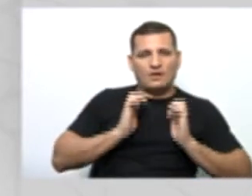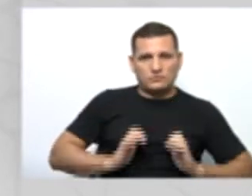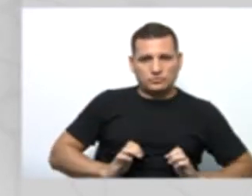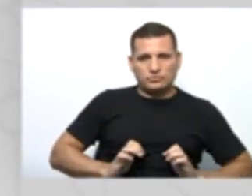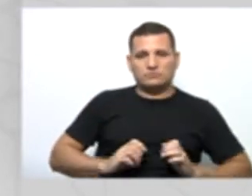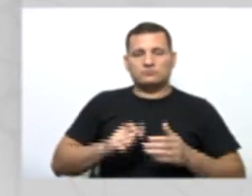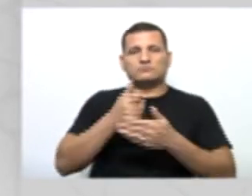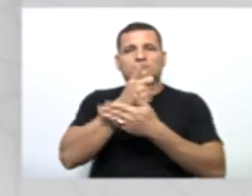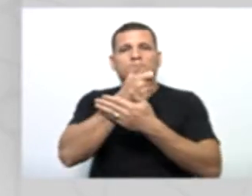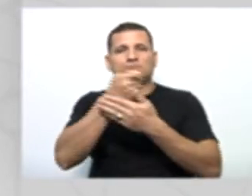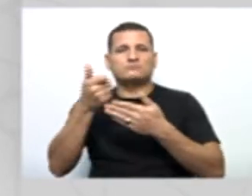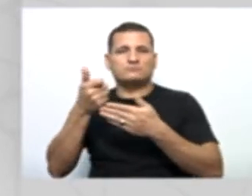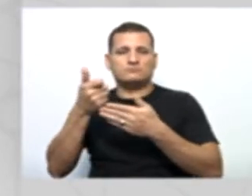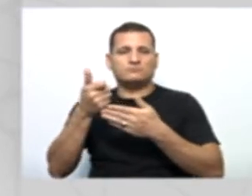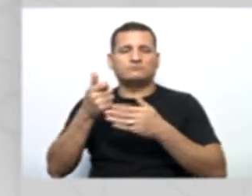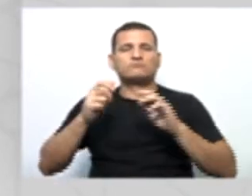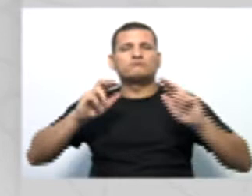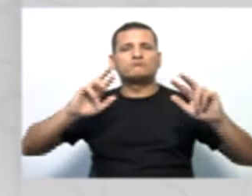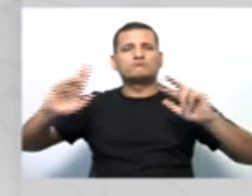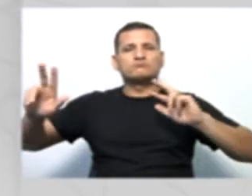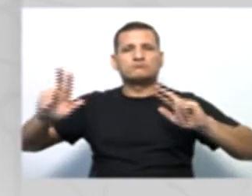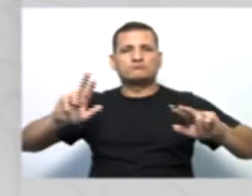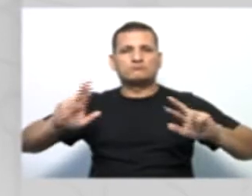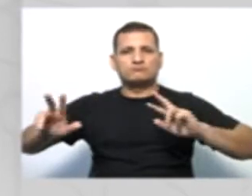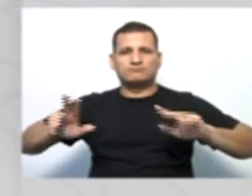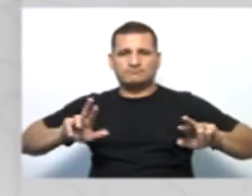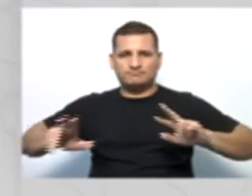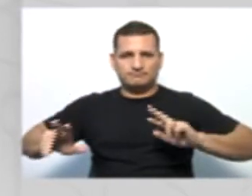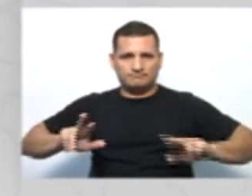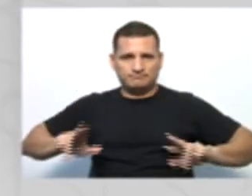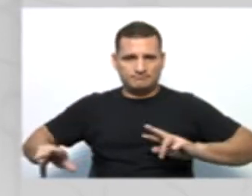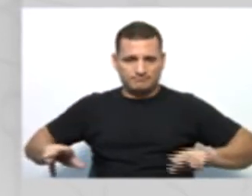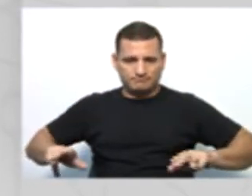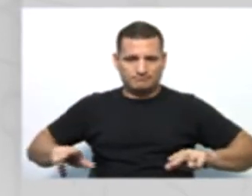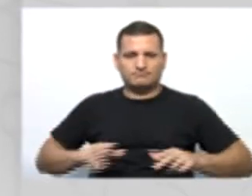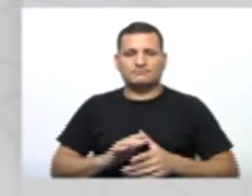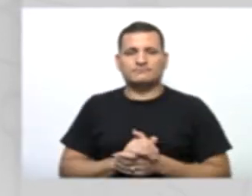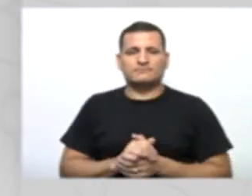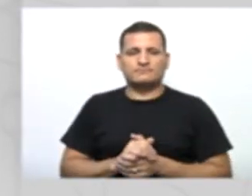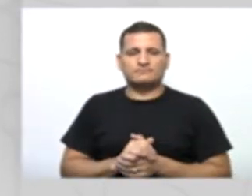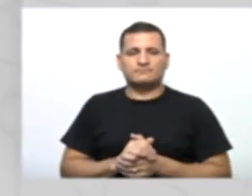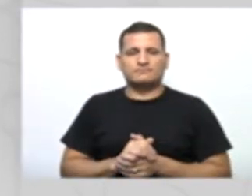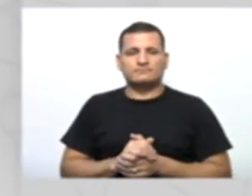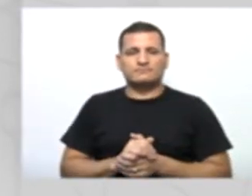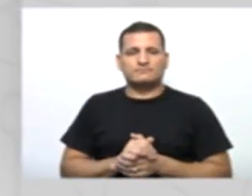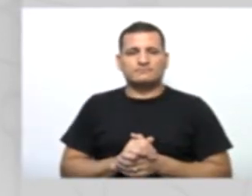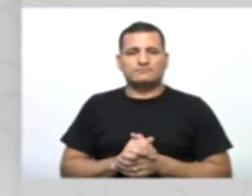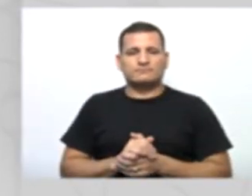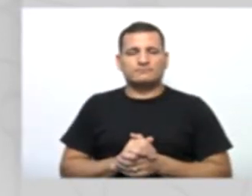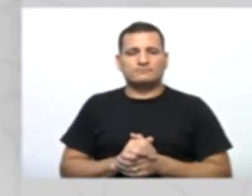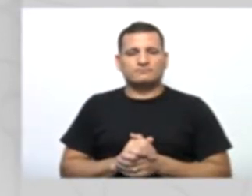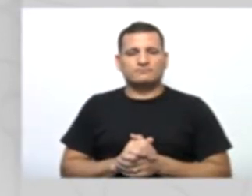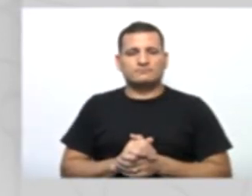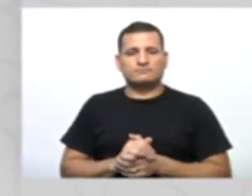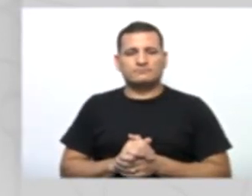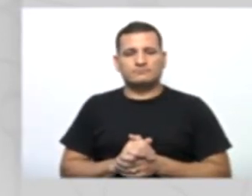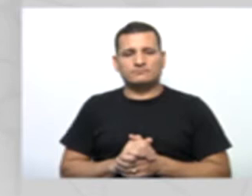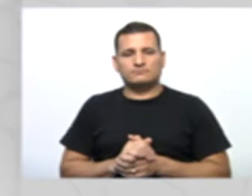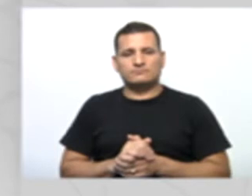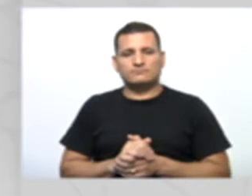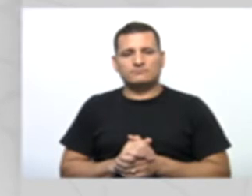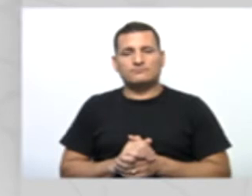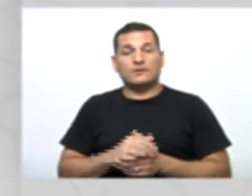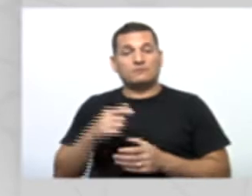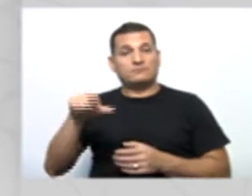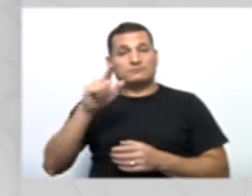que distingue, o que vai diferenciar o conceito de ética e o conceito de moral. O senhor poderia nos explicar também, professor Wesley, Isso mesmo. esse quadro?